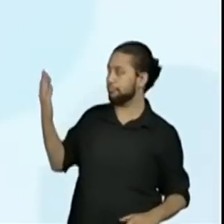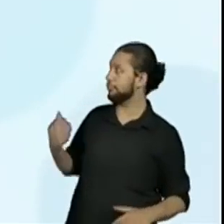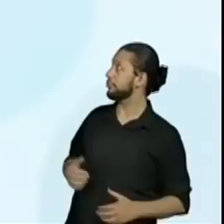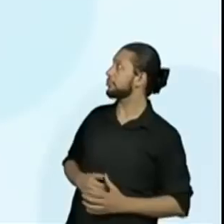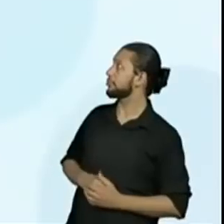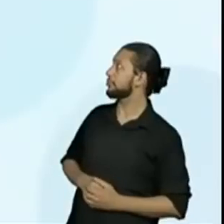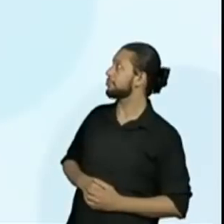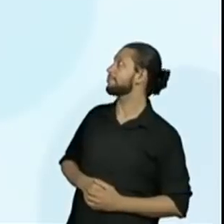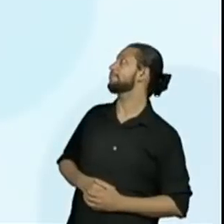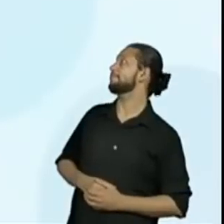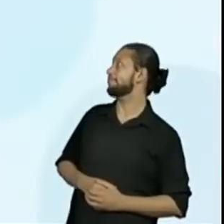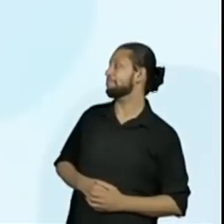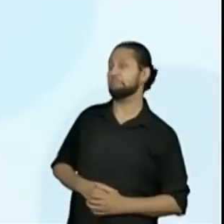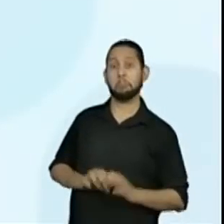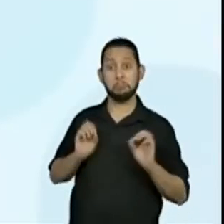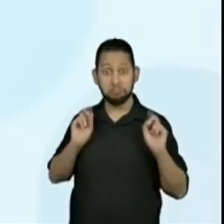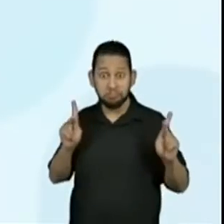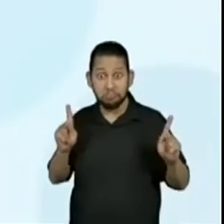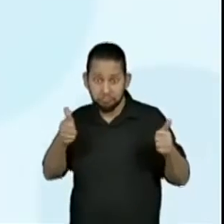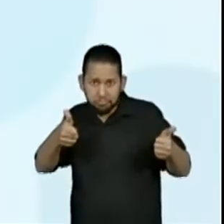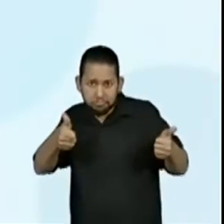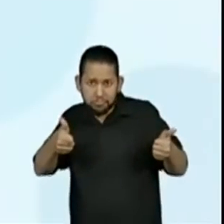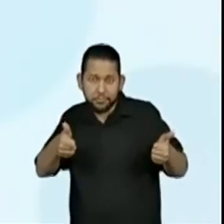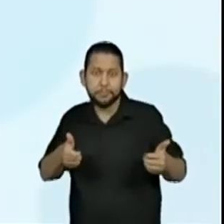qu muito bem